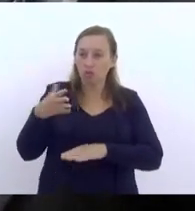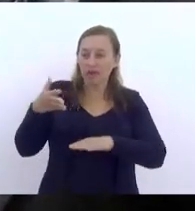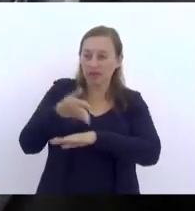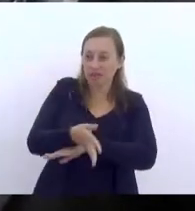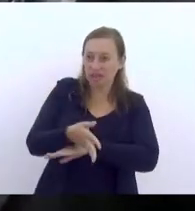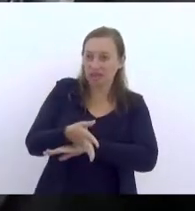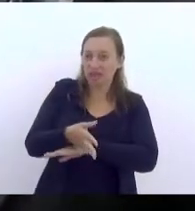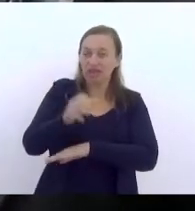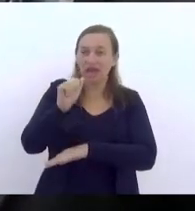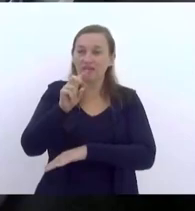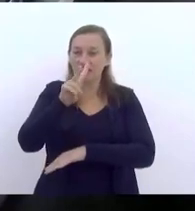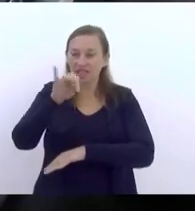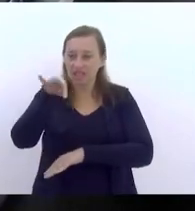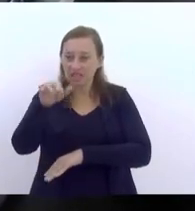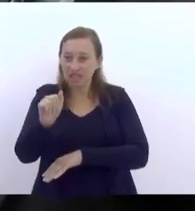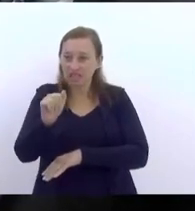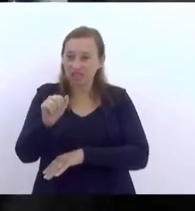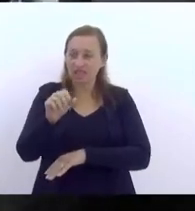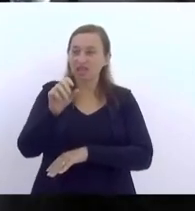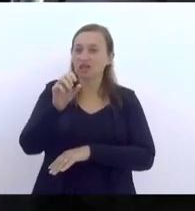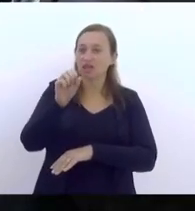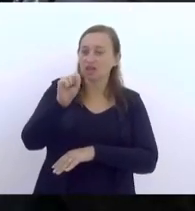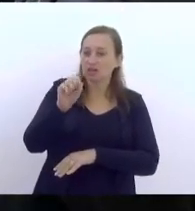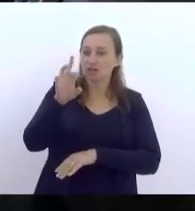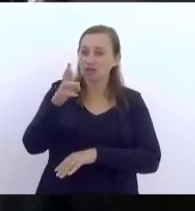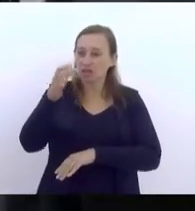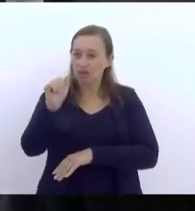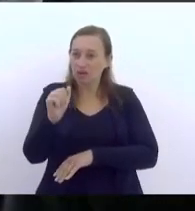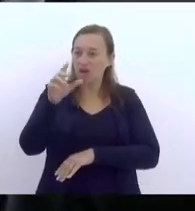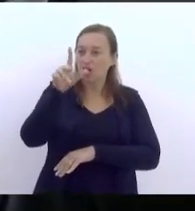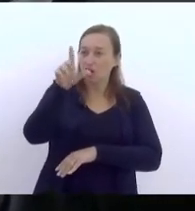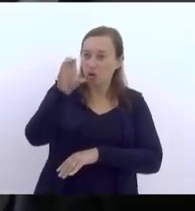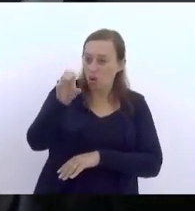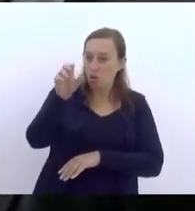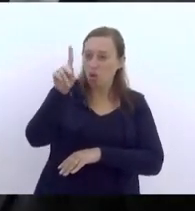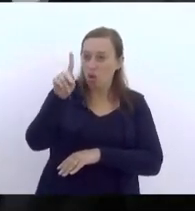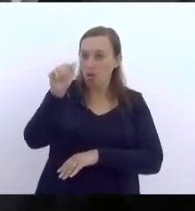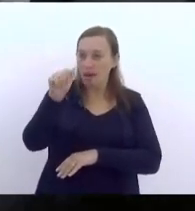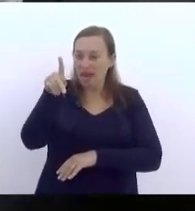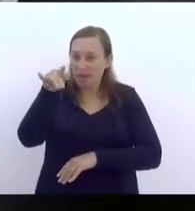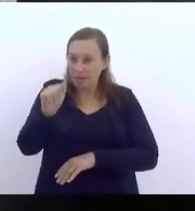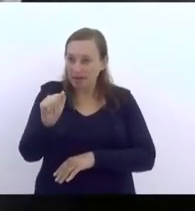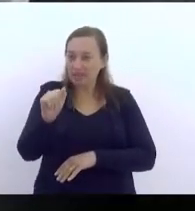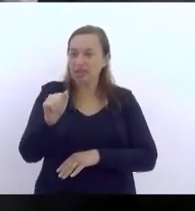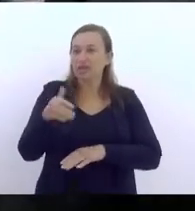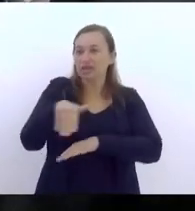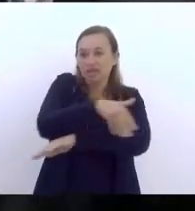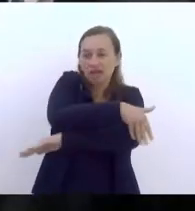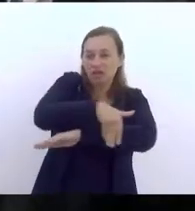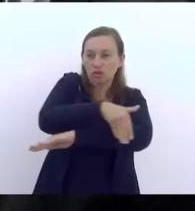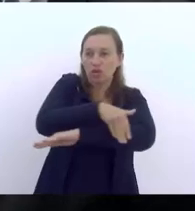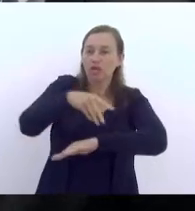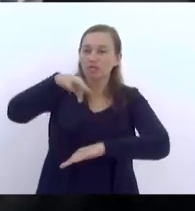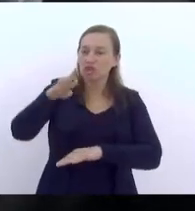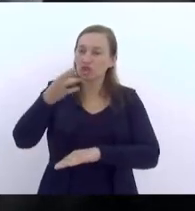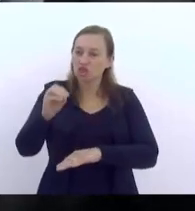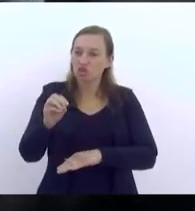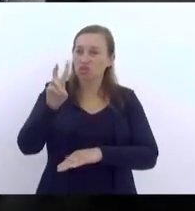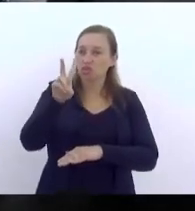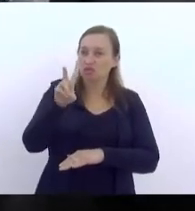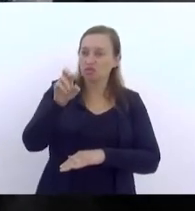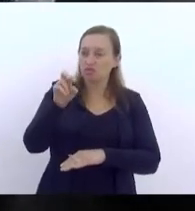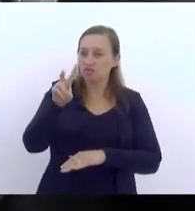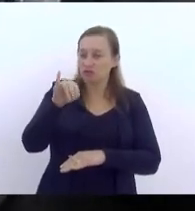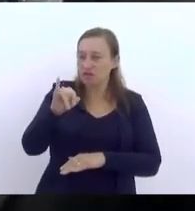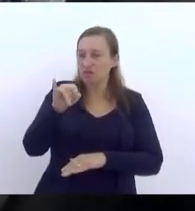Senhora de Copacabana, com término na Avenida Prado Júnior, no trecho entre as ruas Ministro Viveiro de